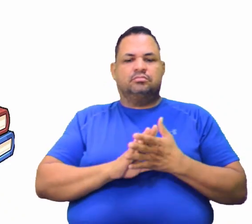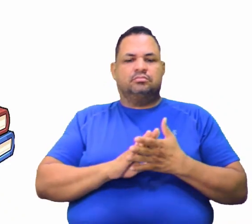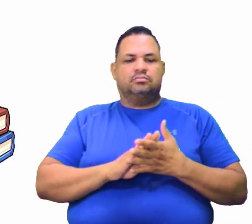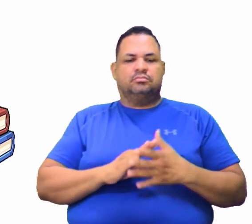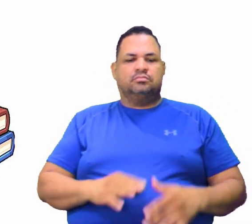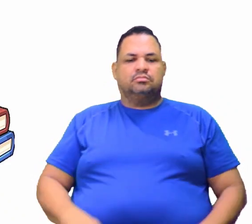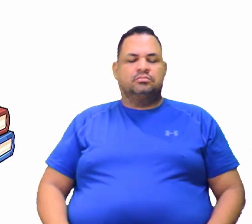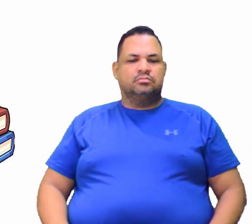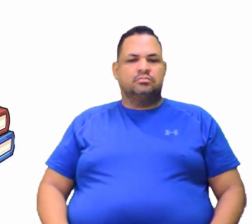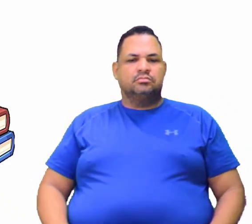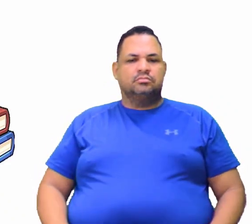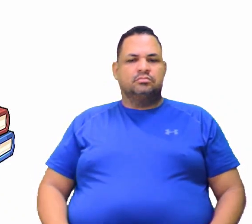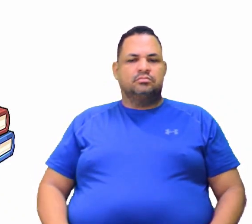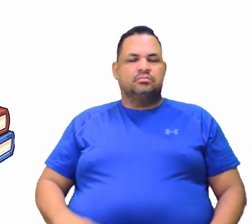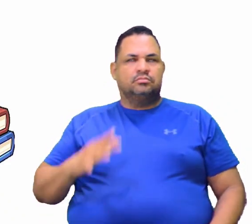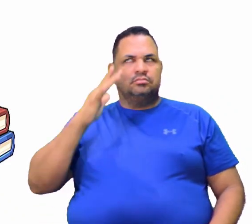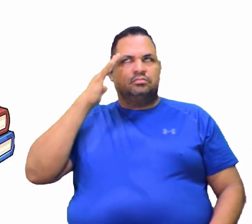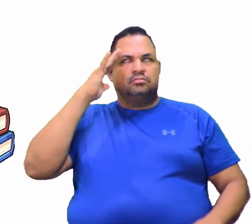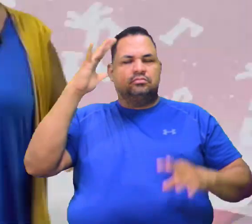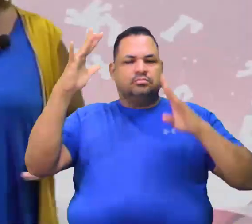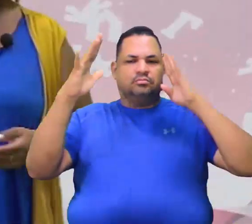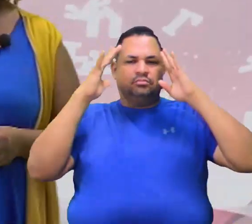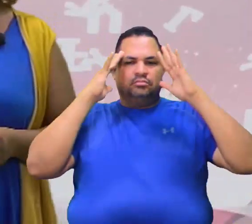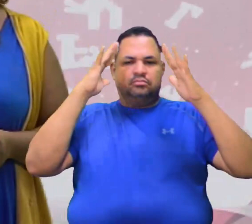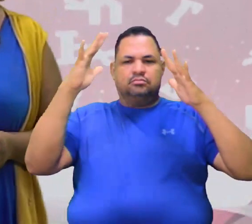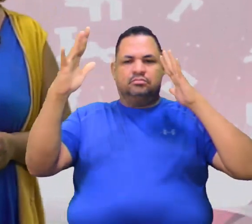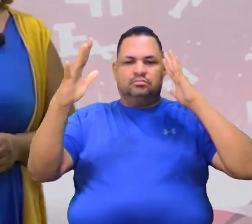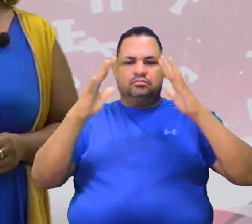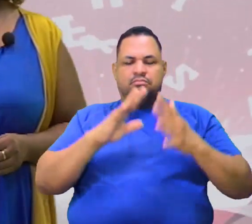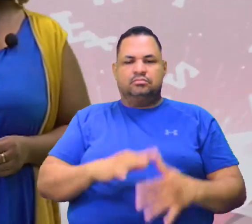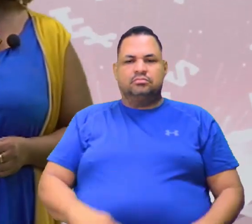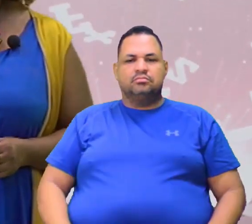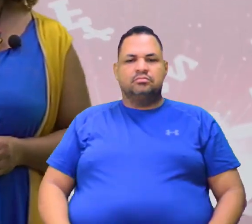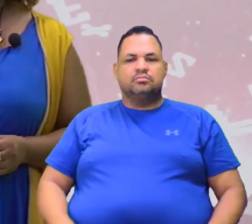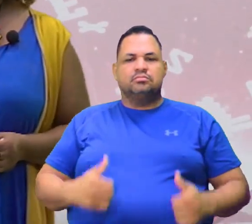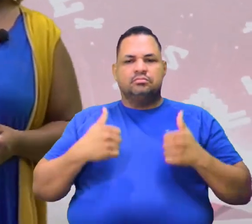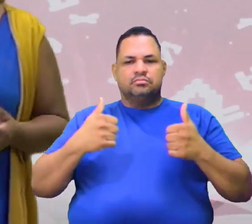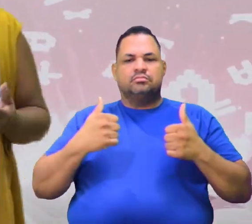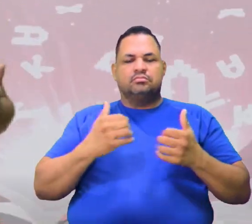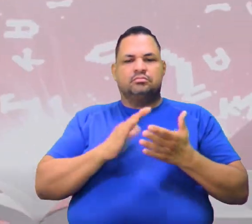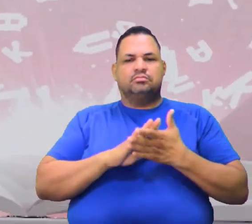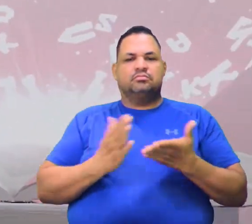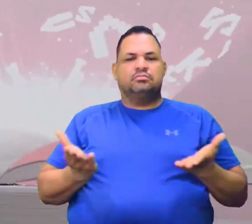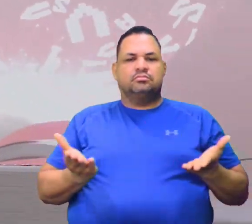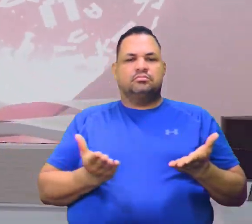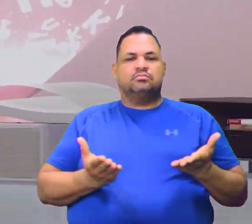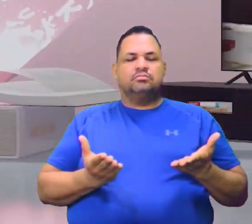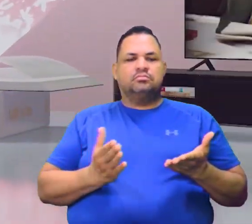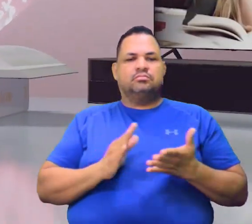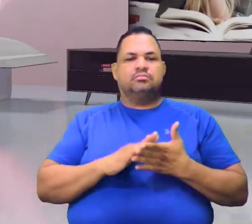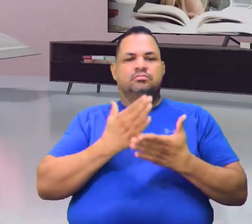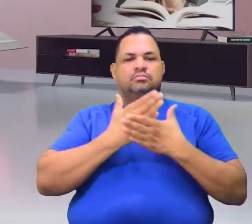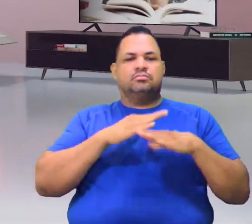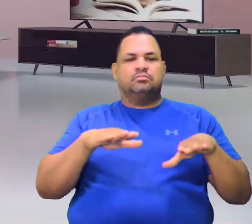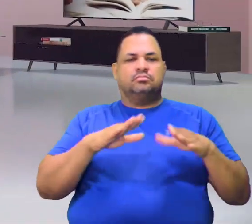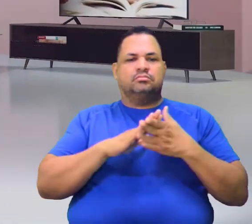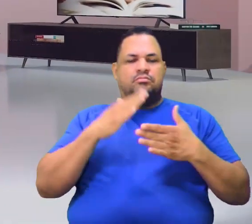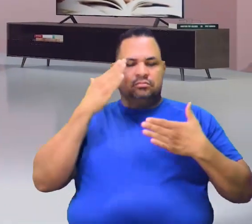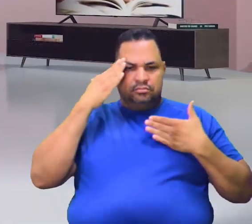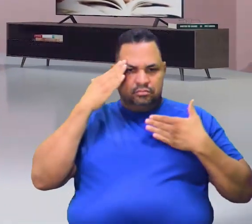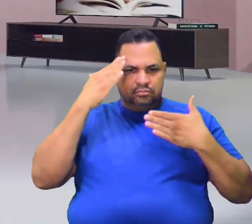As asas das imaginações, da imaginação. Beleza? Então, amados, ficamos por aqui.